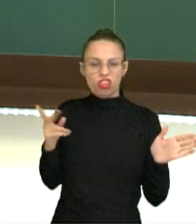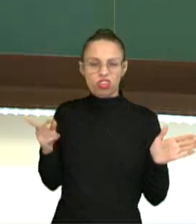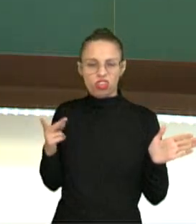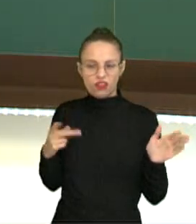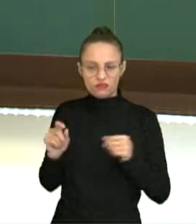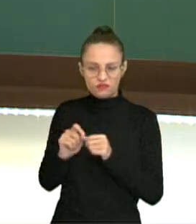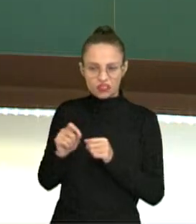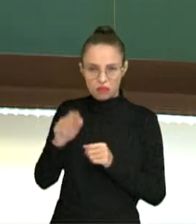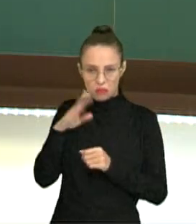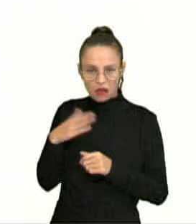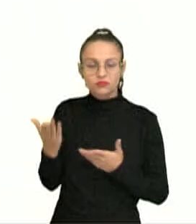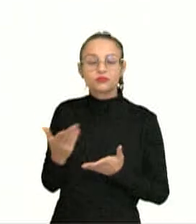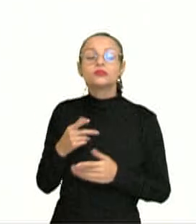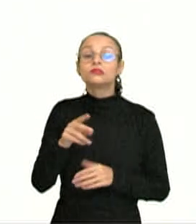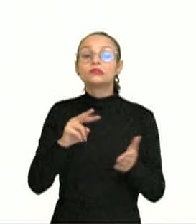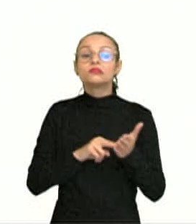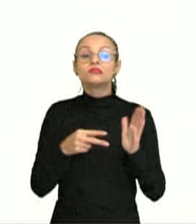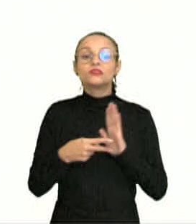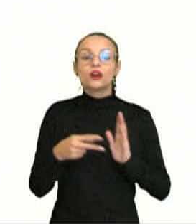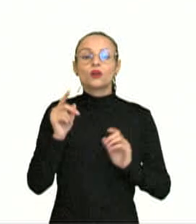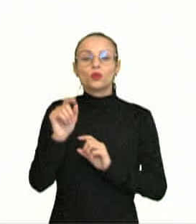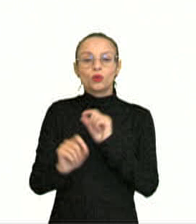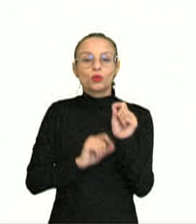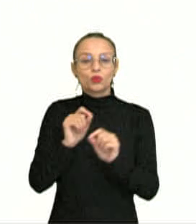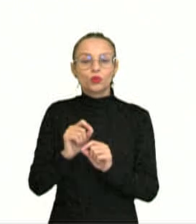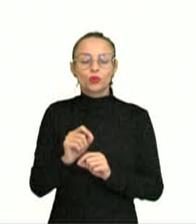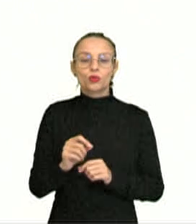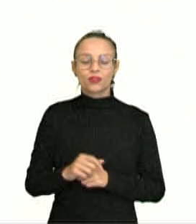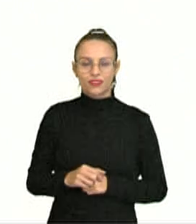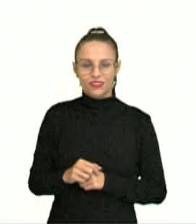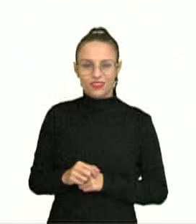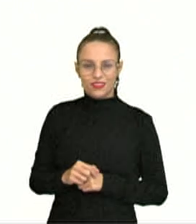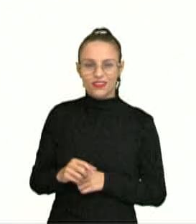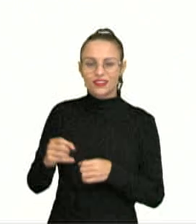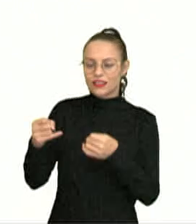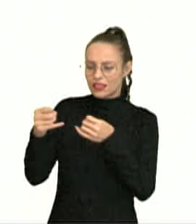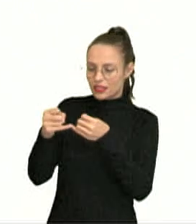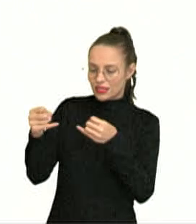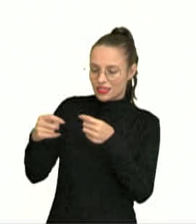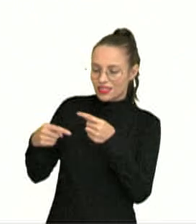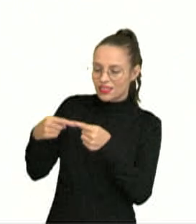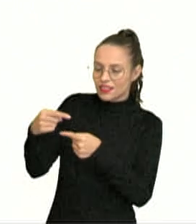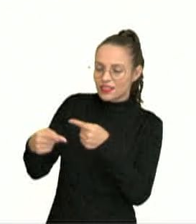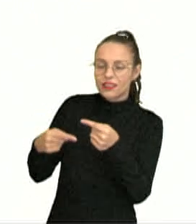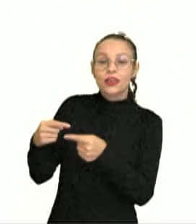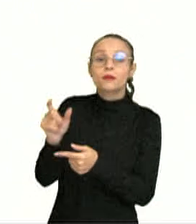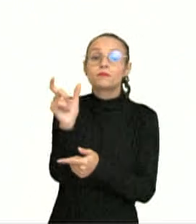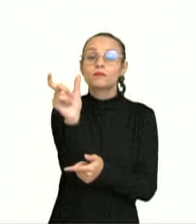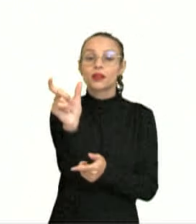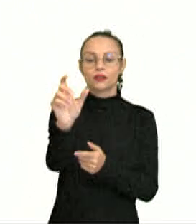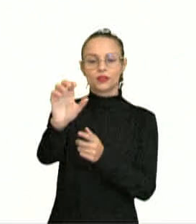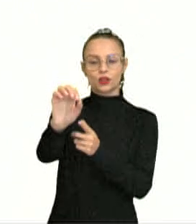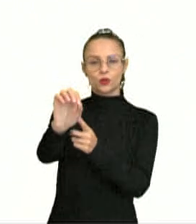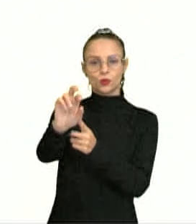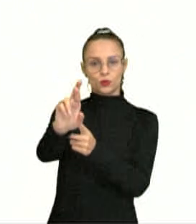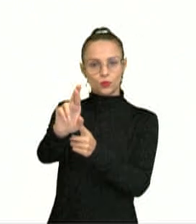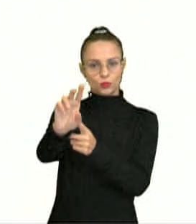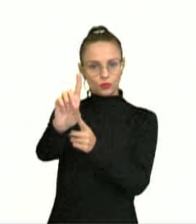nesse significado aqui, ó, o que é linha ordinária? Qual é o sentido da palavra